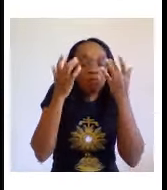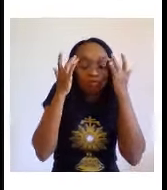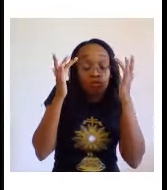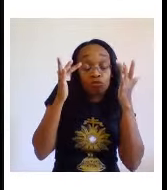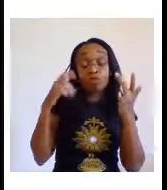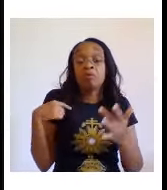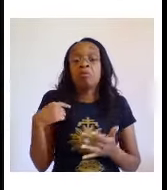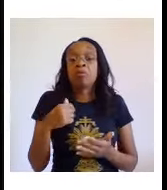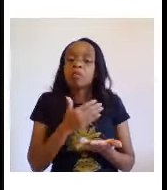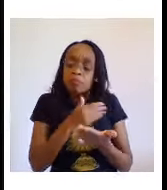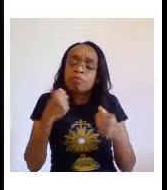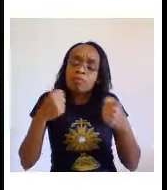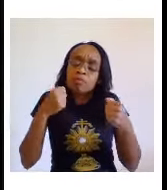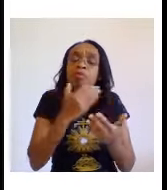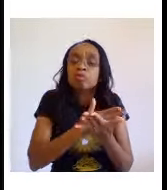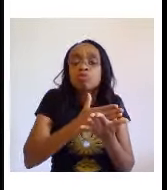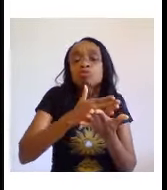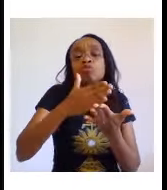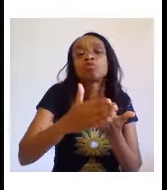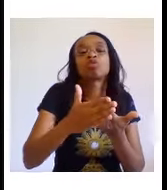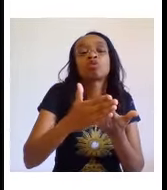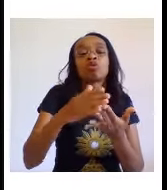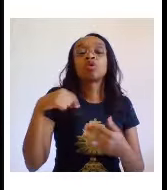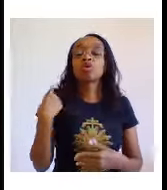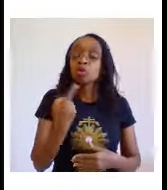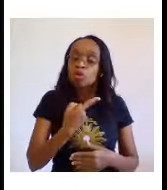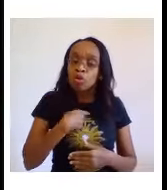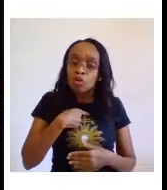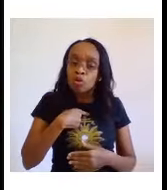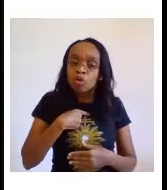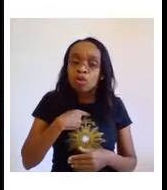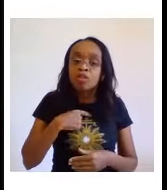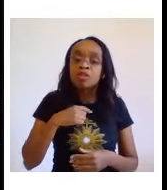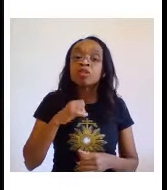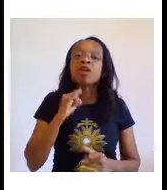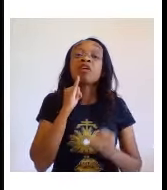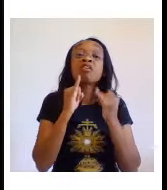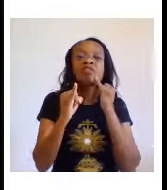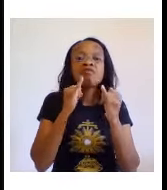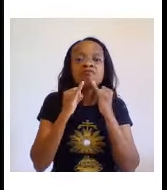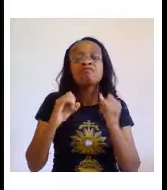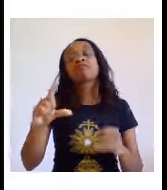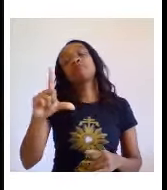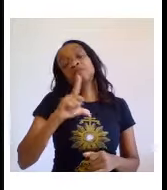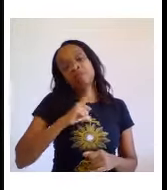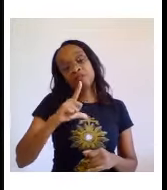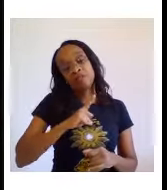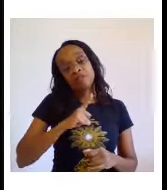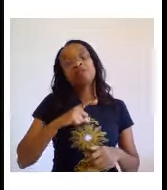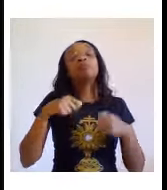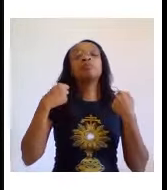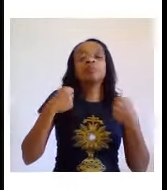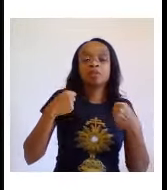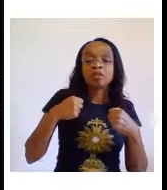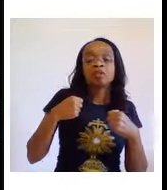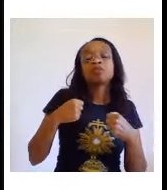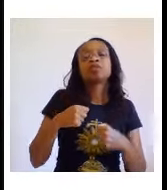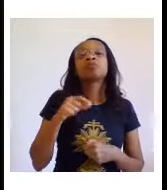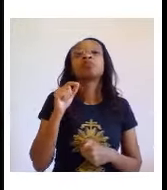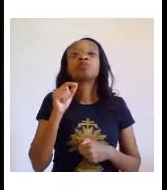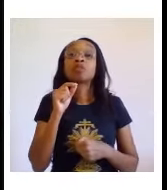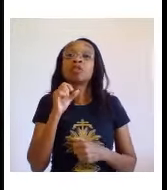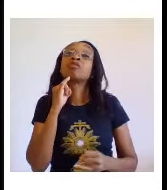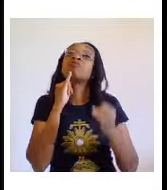somos privilegiados de termos esse acesso a essas informações, e aí